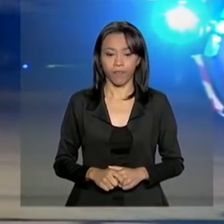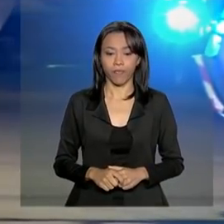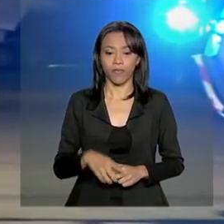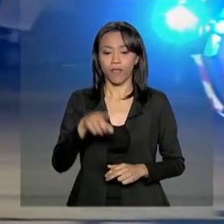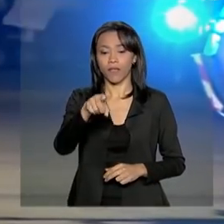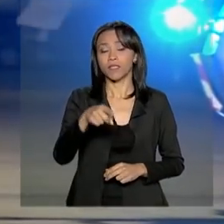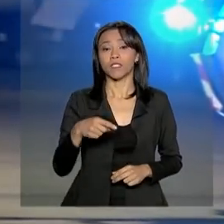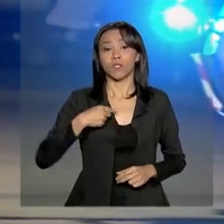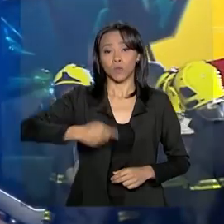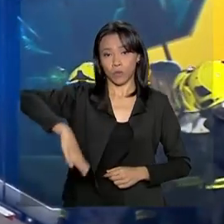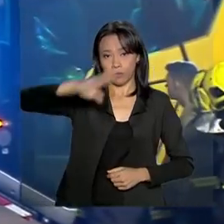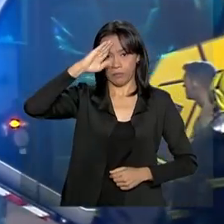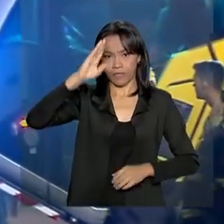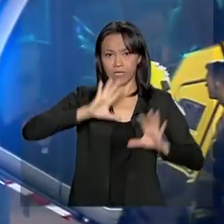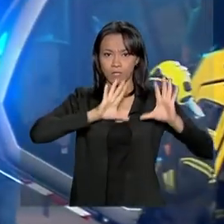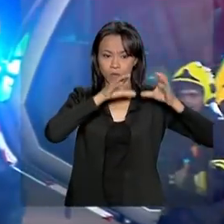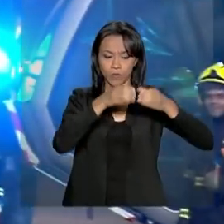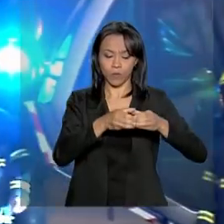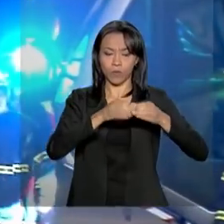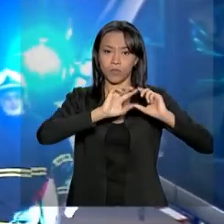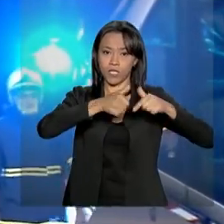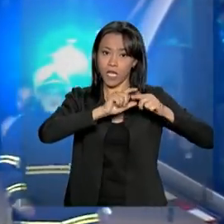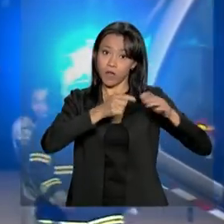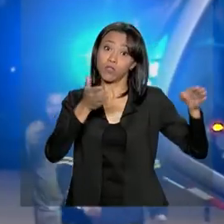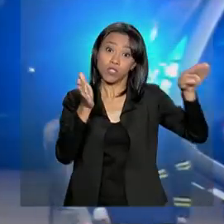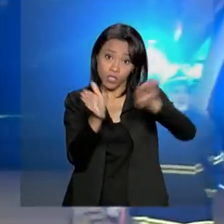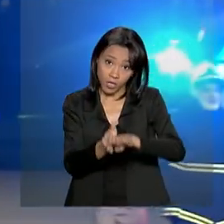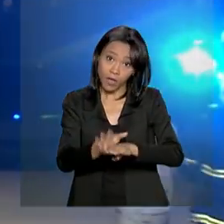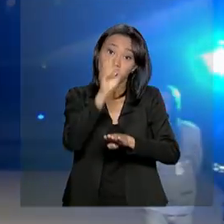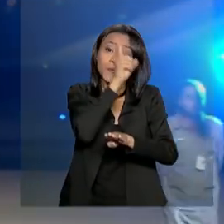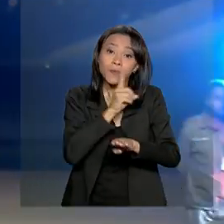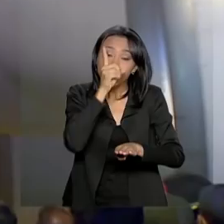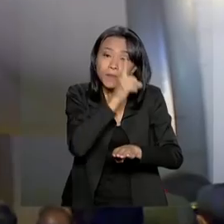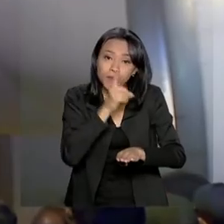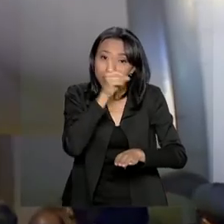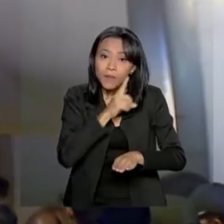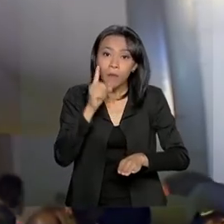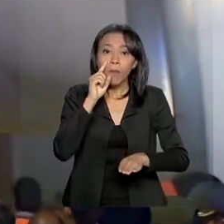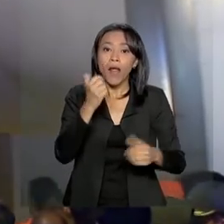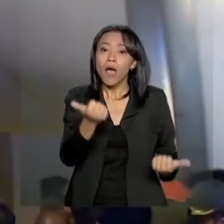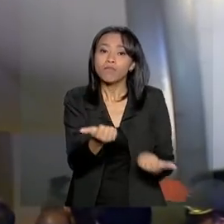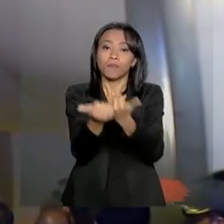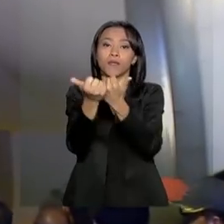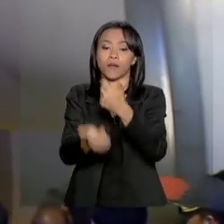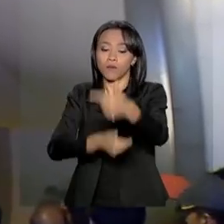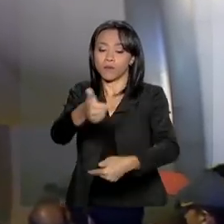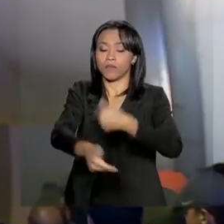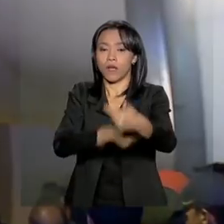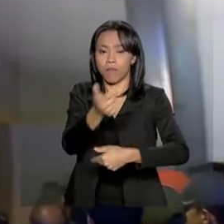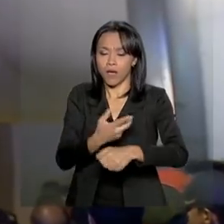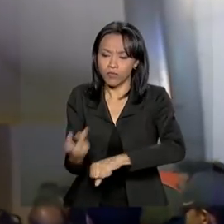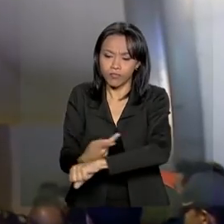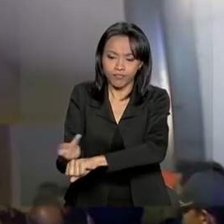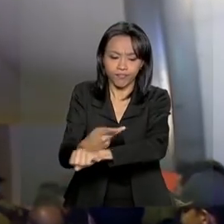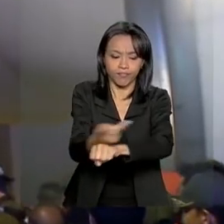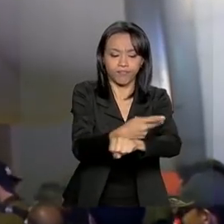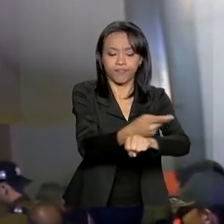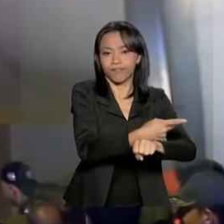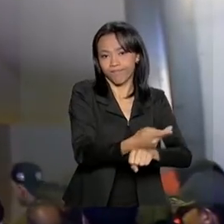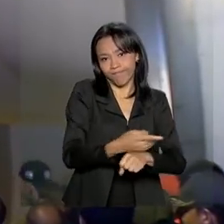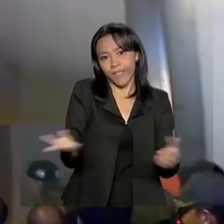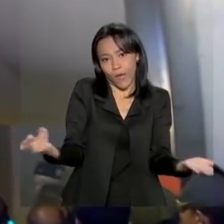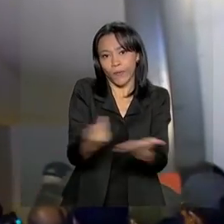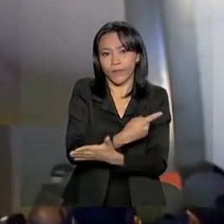Os militares israelenses chegaram neste domingo para reforçar o trabalho das equipes de busca após o rompimento da barragem